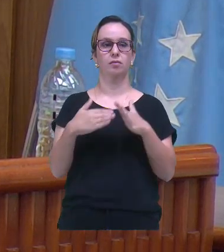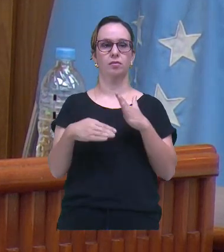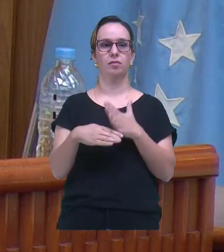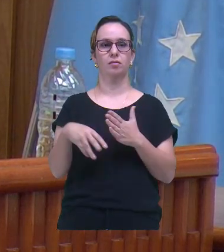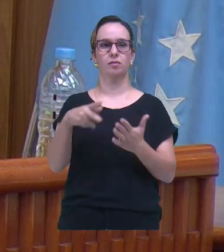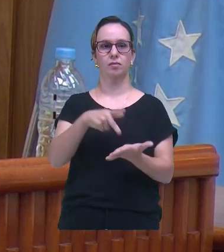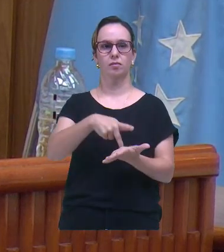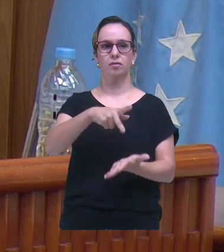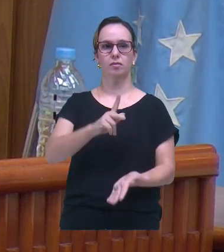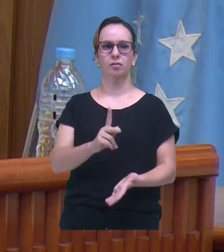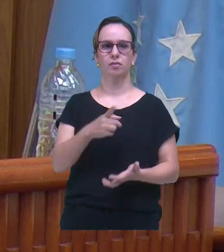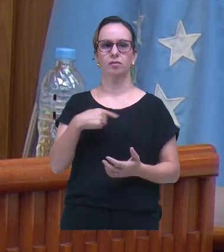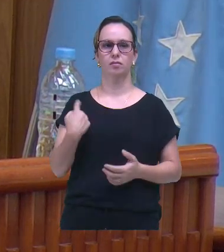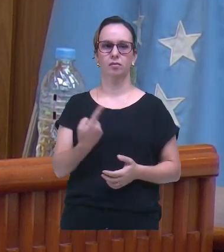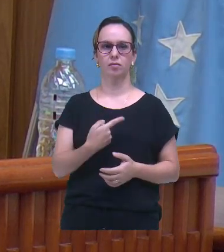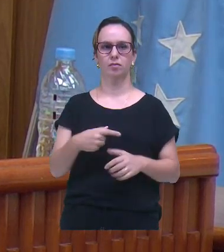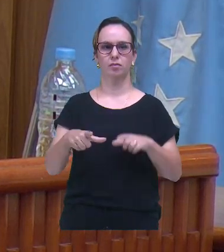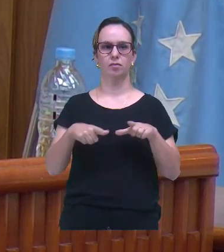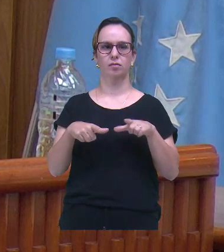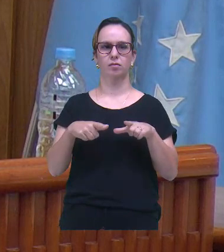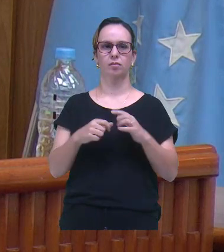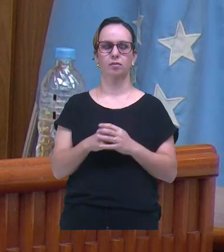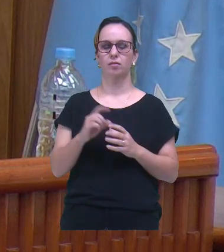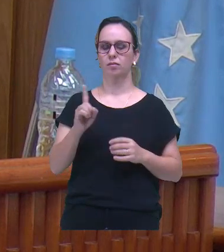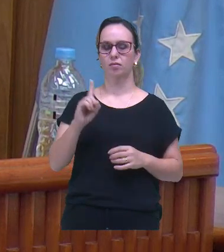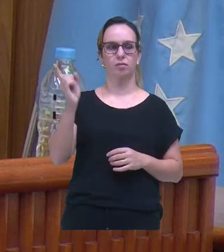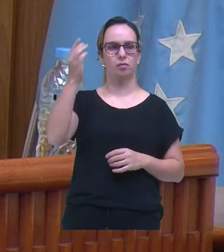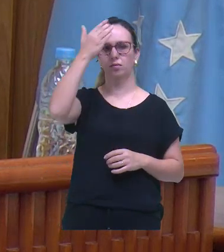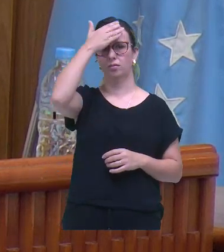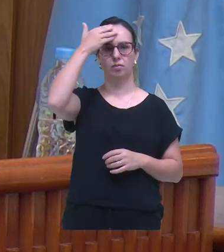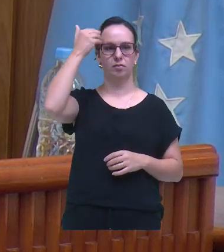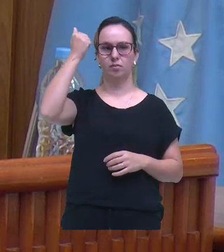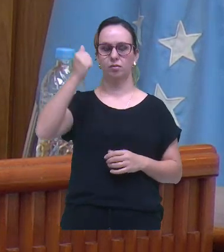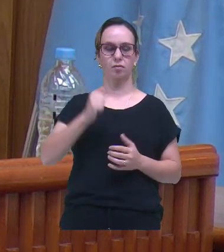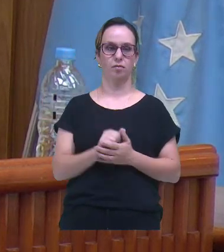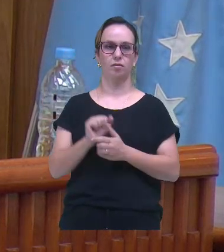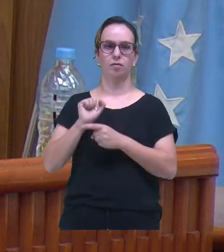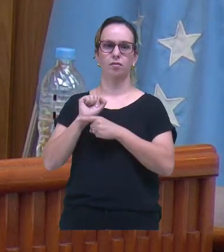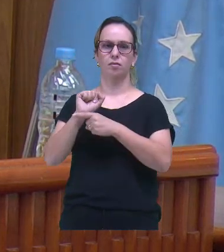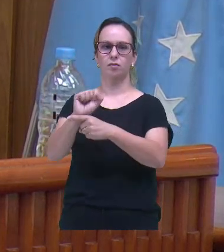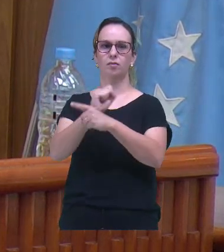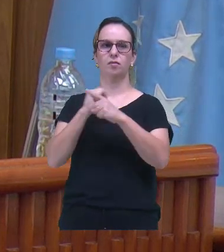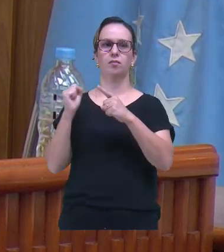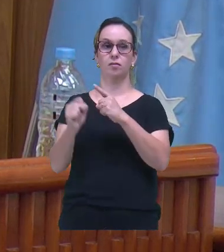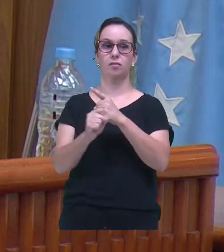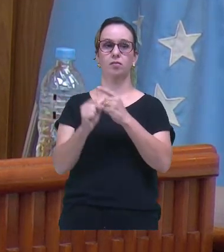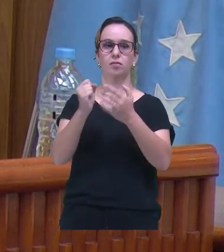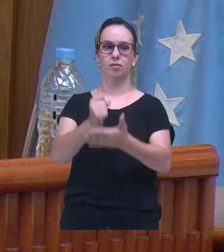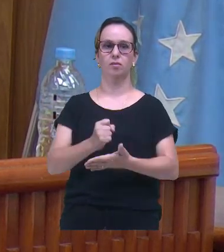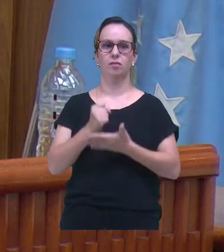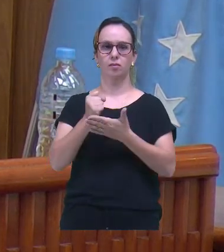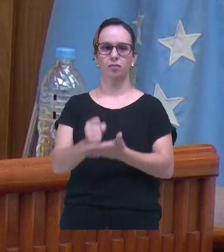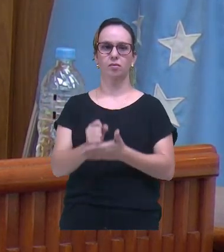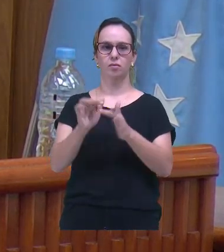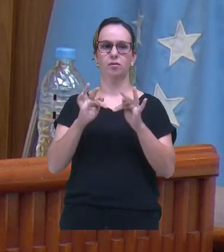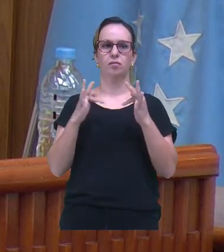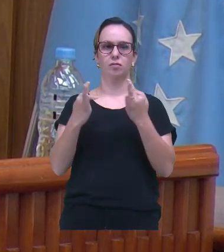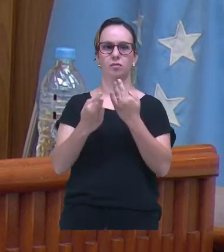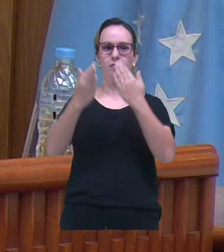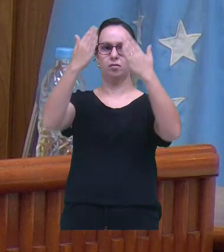parte do nosso trabalho. Não esquecendo do serviço social que ampararam as famílias e aos psicólogos que estiveram